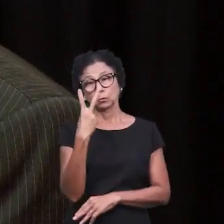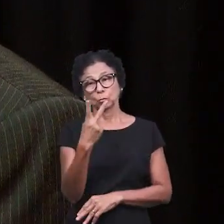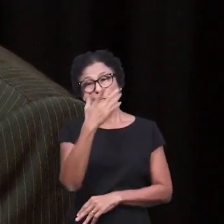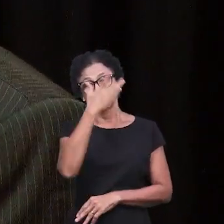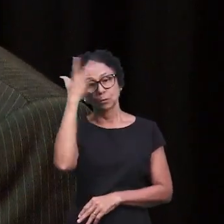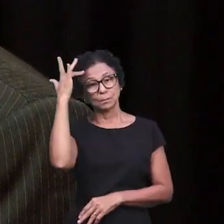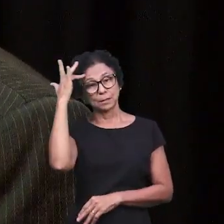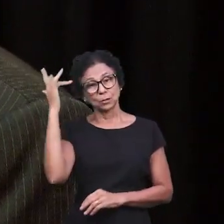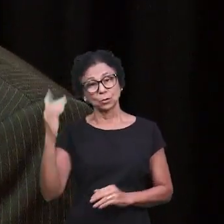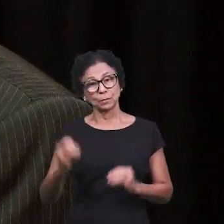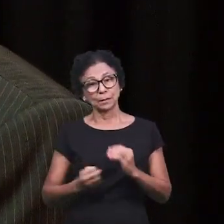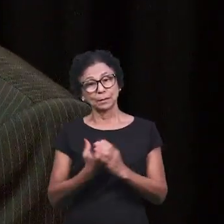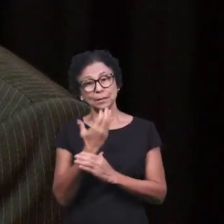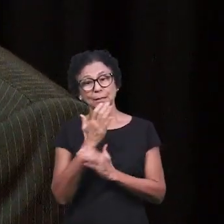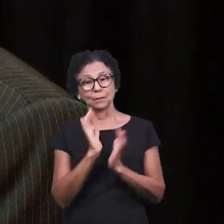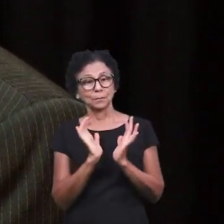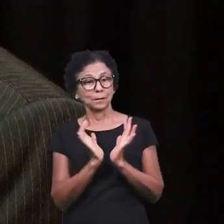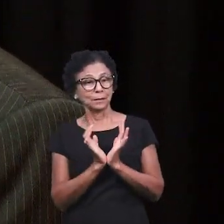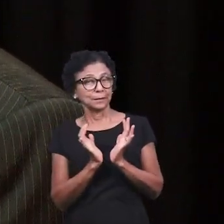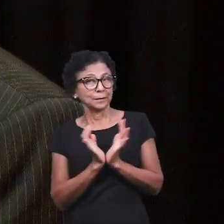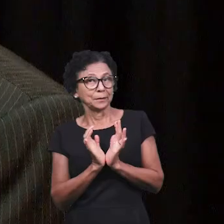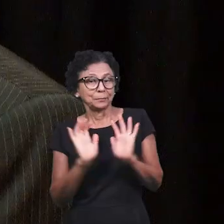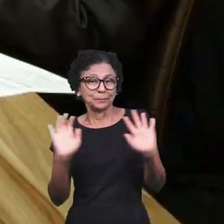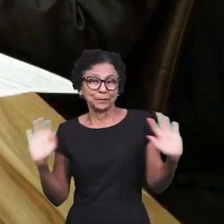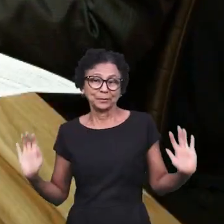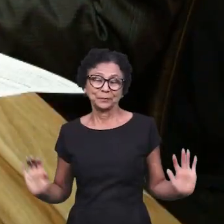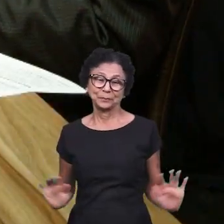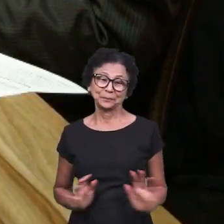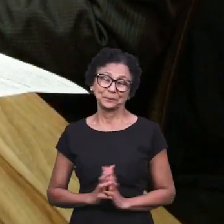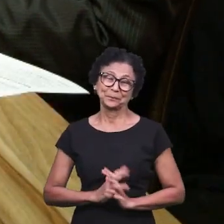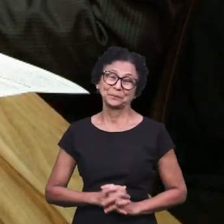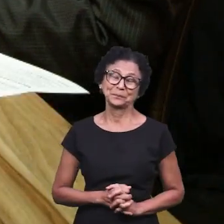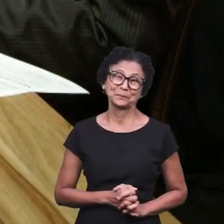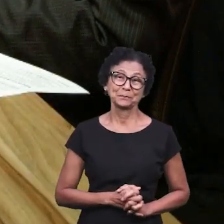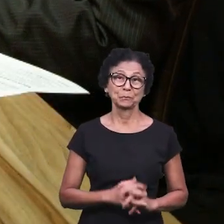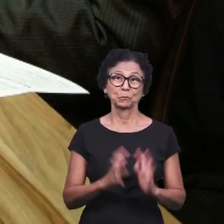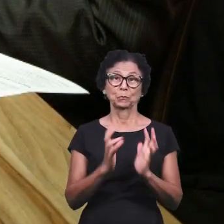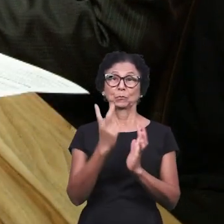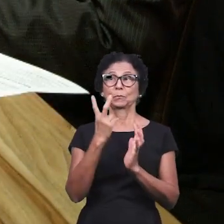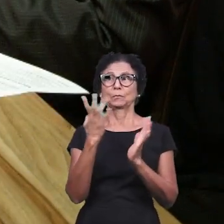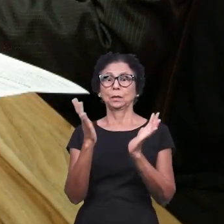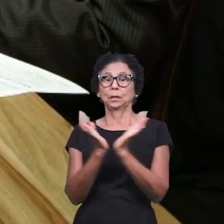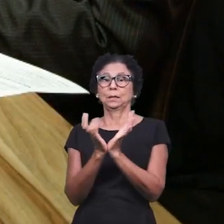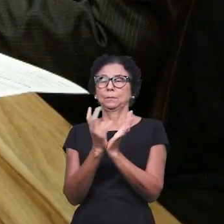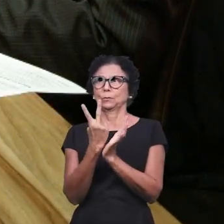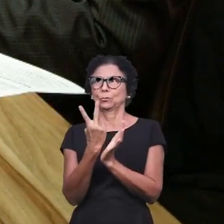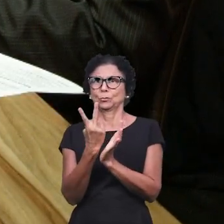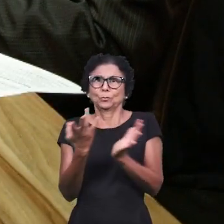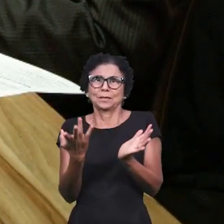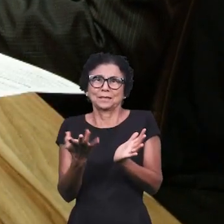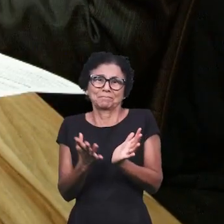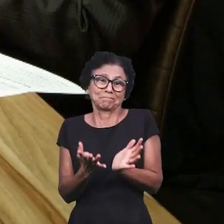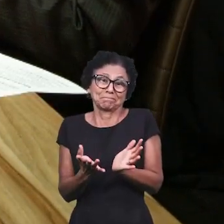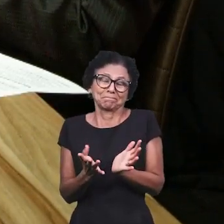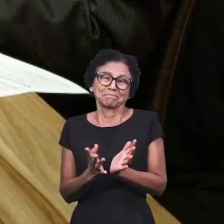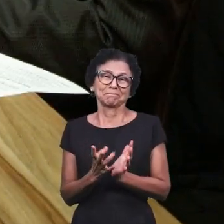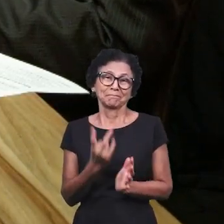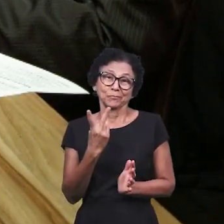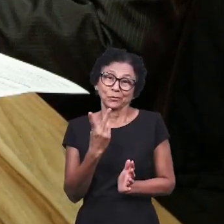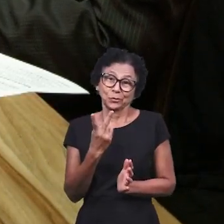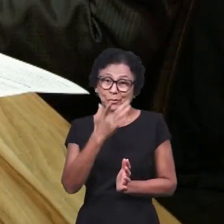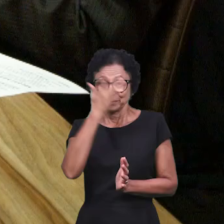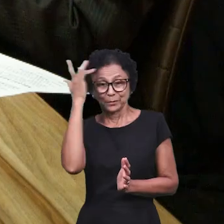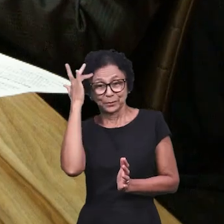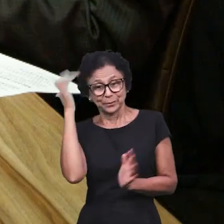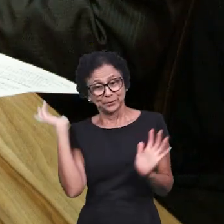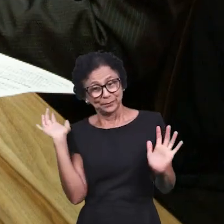aqui no Manaim para montar Para essa tocar esse equipe, né? projeto, Então, não né? vai ser uma equipe, né? Que geralmente o pessoal usa esse termo, né? Pelo Verdade. menos nós éramos 2,